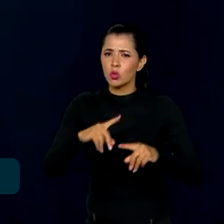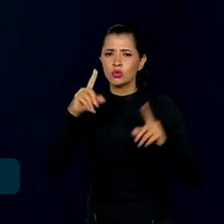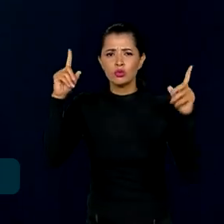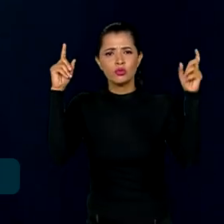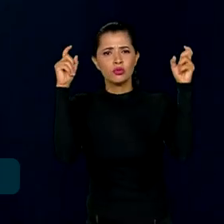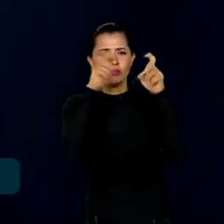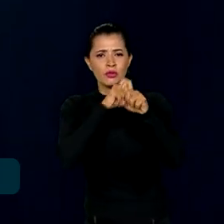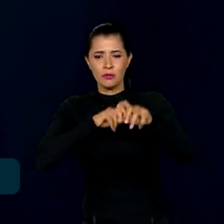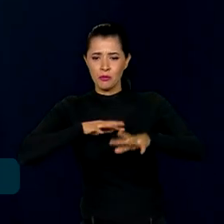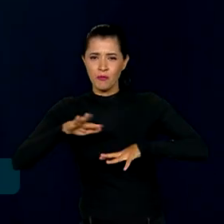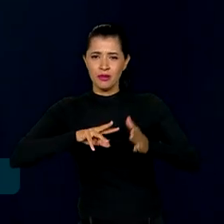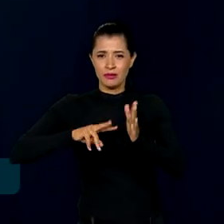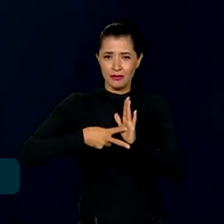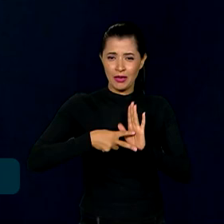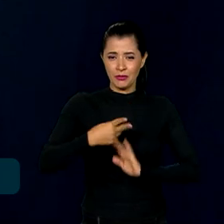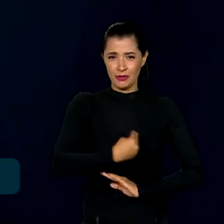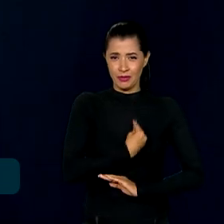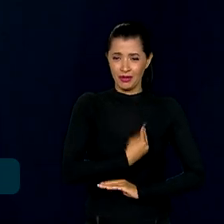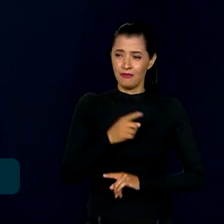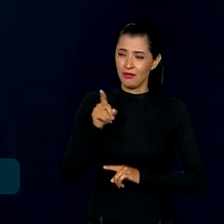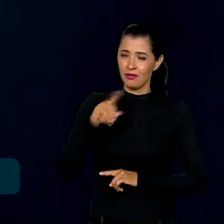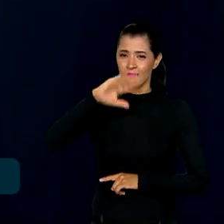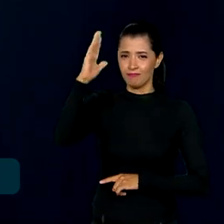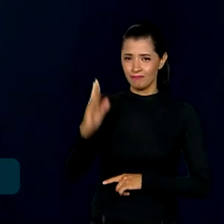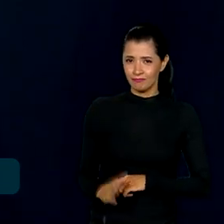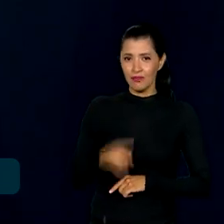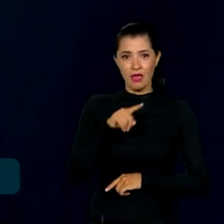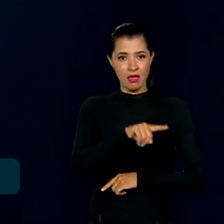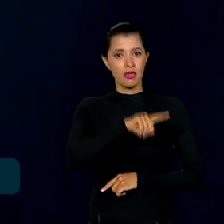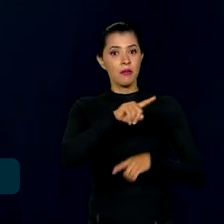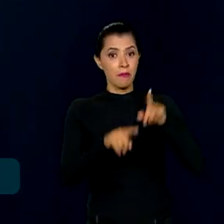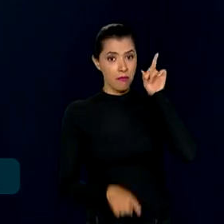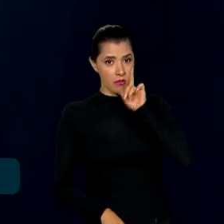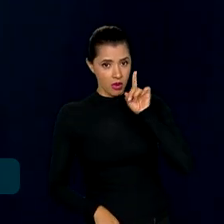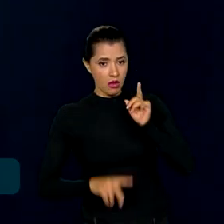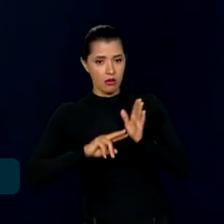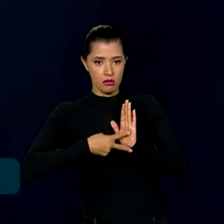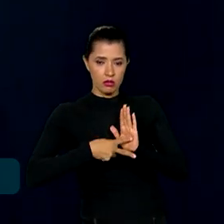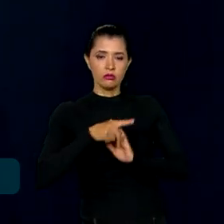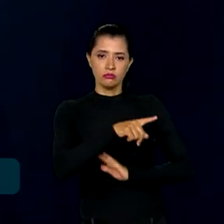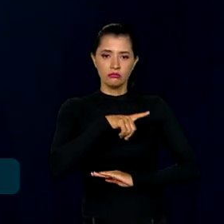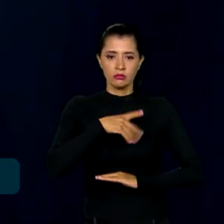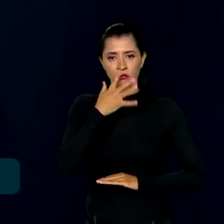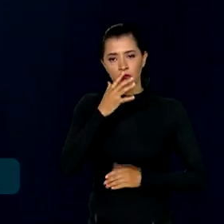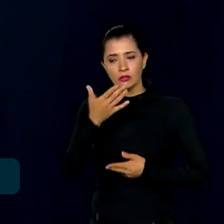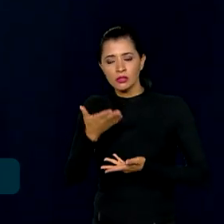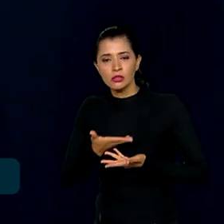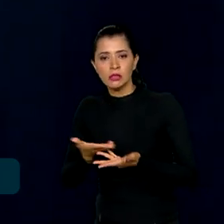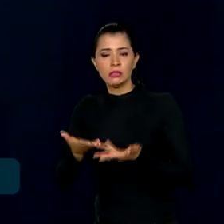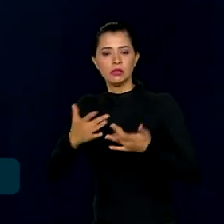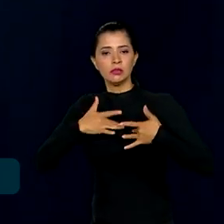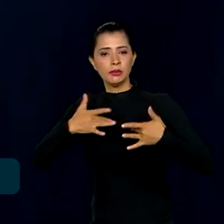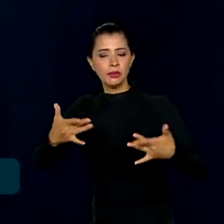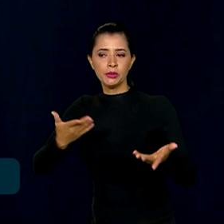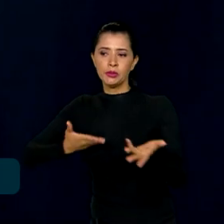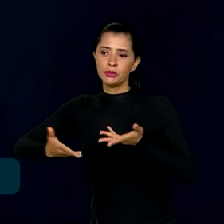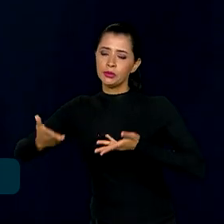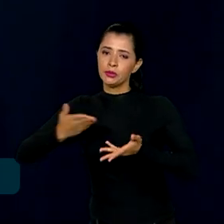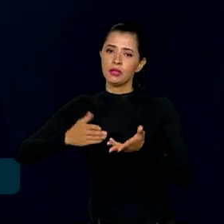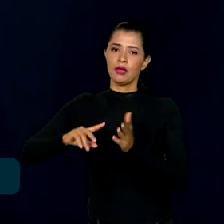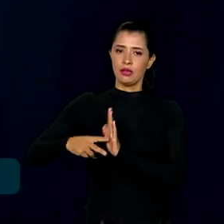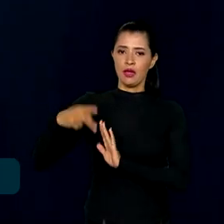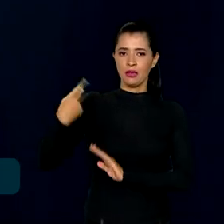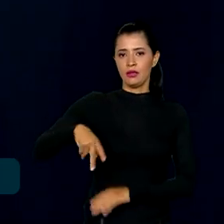movimento sindical brasileiro viveu, o sindicalismo americano estava prestando solidariedade aos